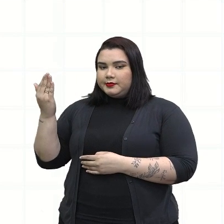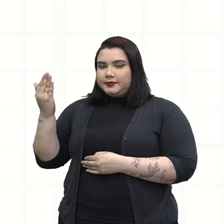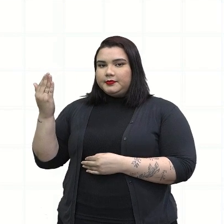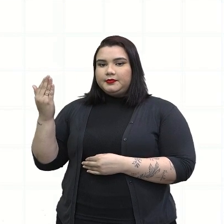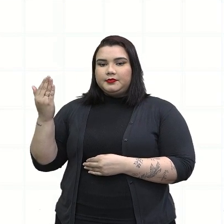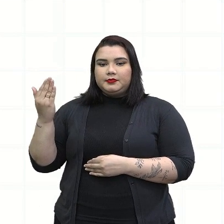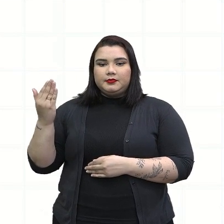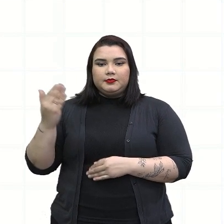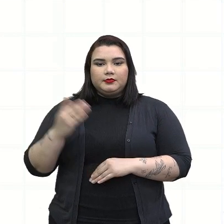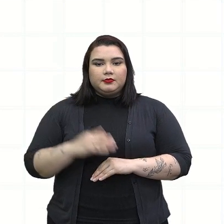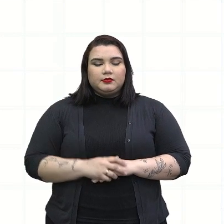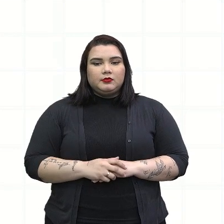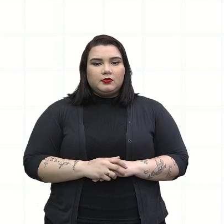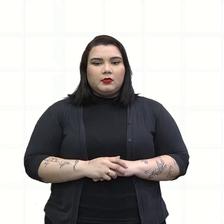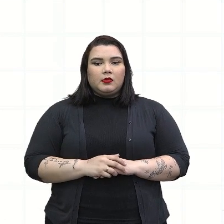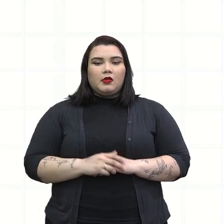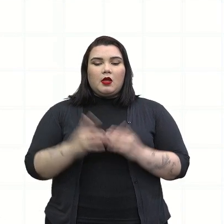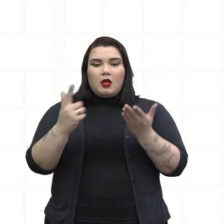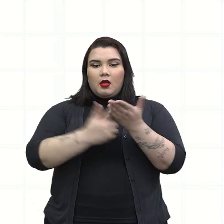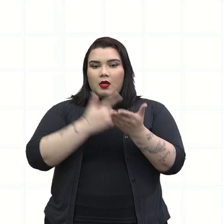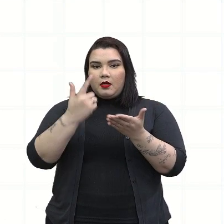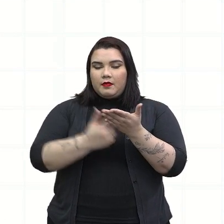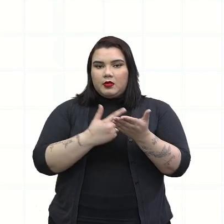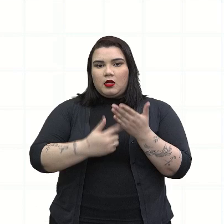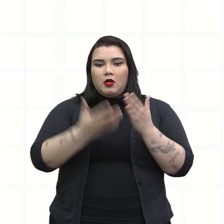recipe, receita, list,